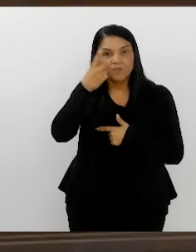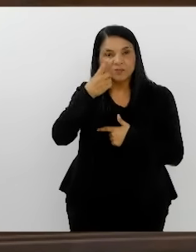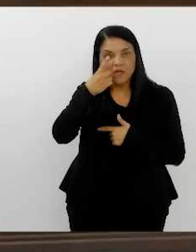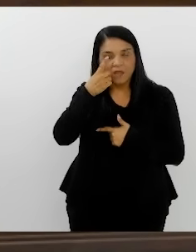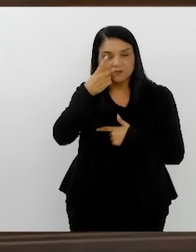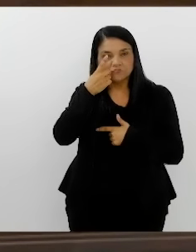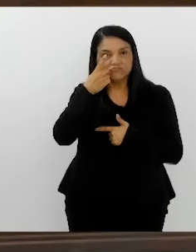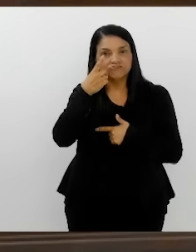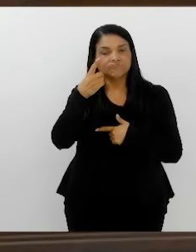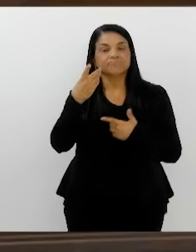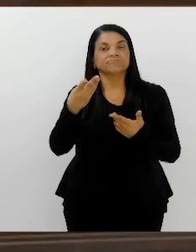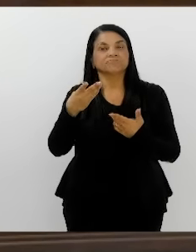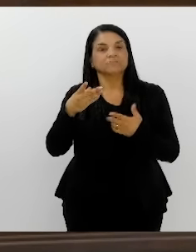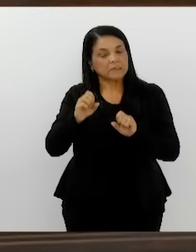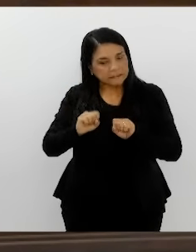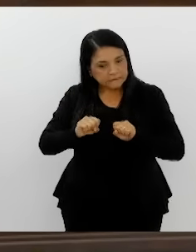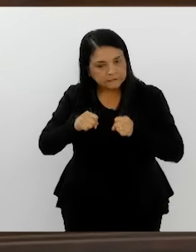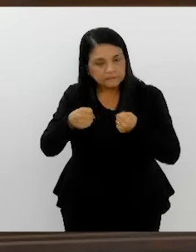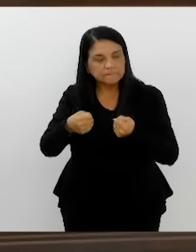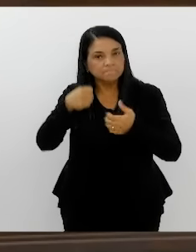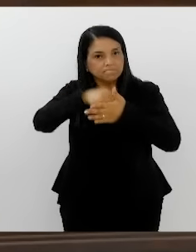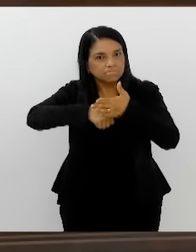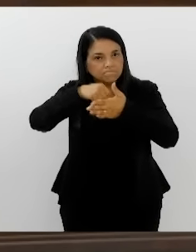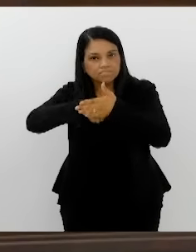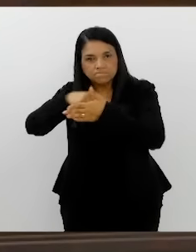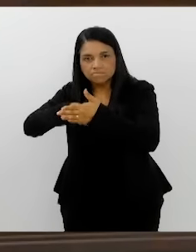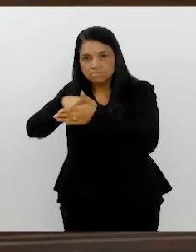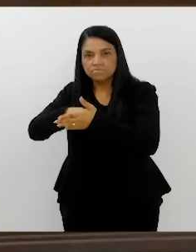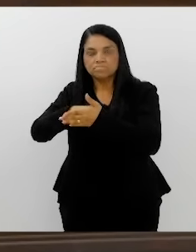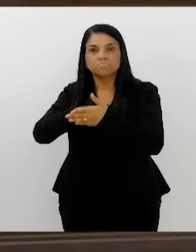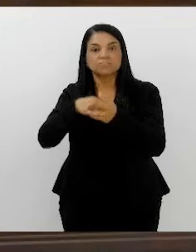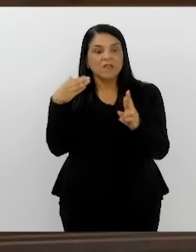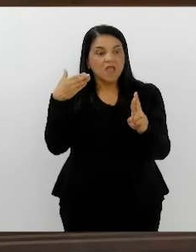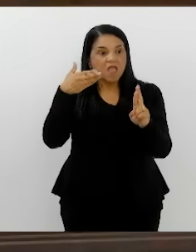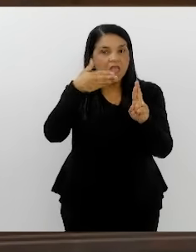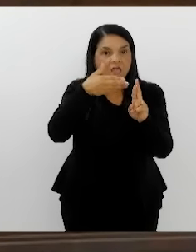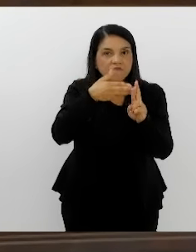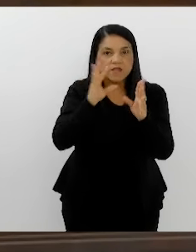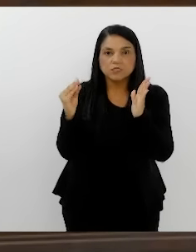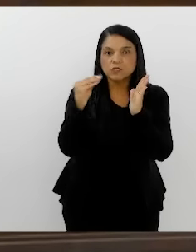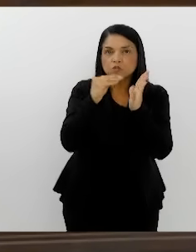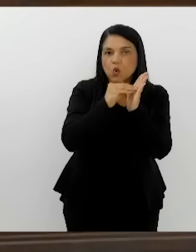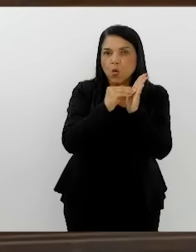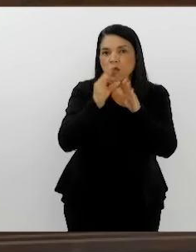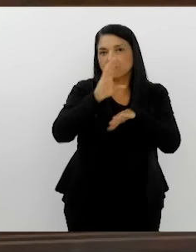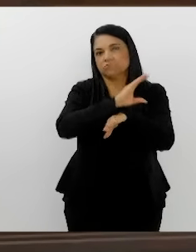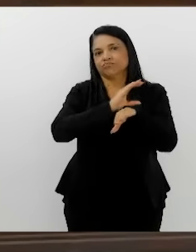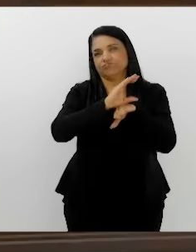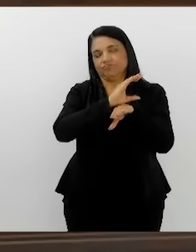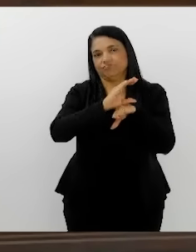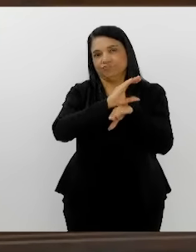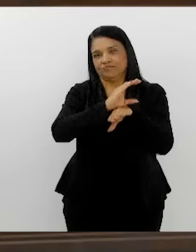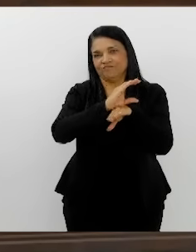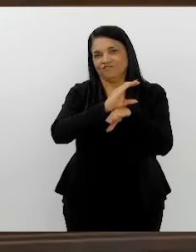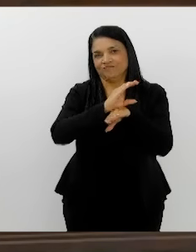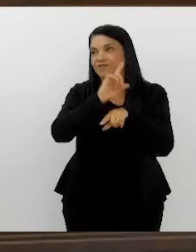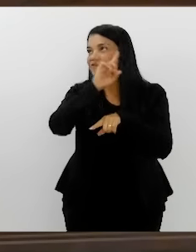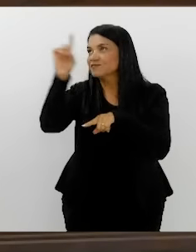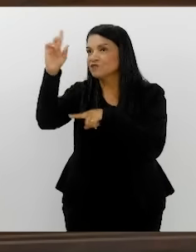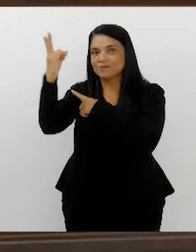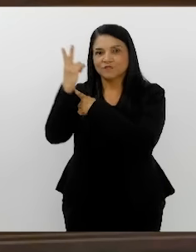bravamente, heroicamente, Padre Alex, para colocar essas referências na nossa Constituição. Estamos aqui com o presidente